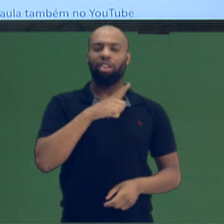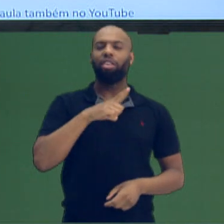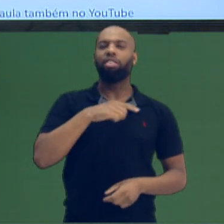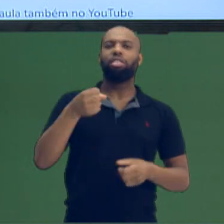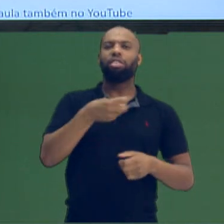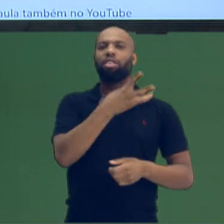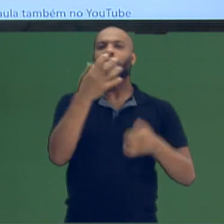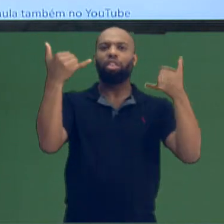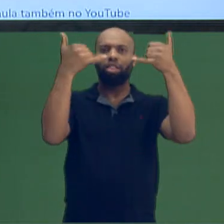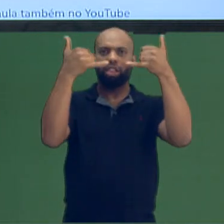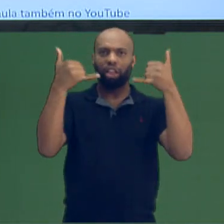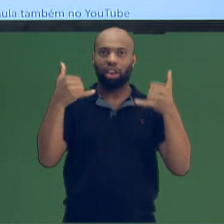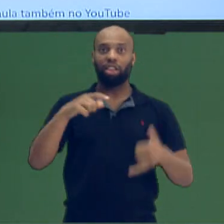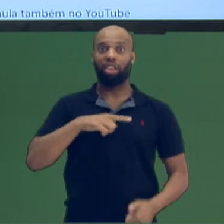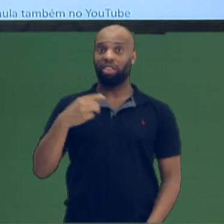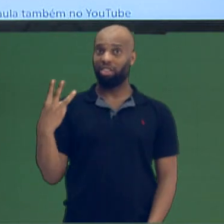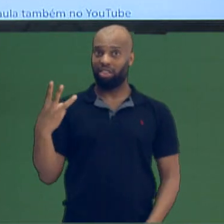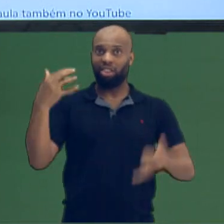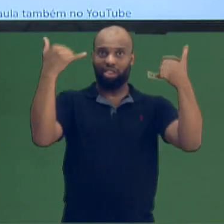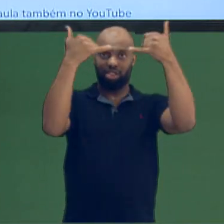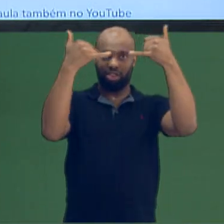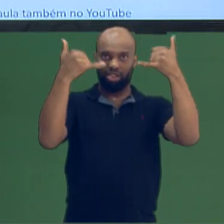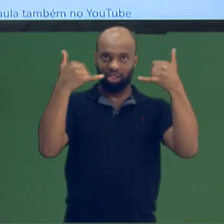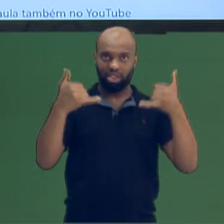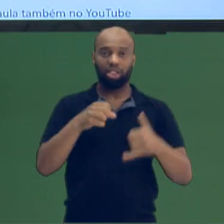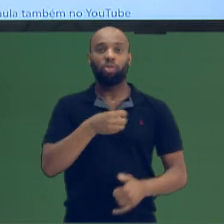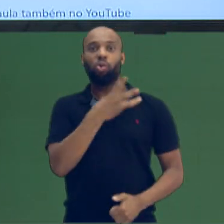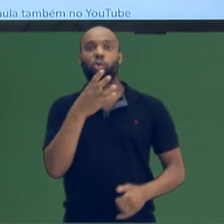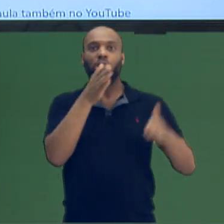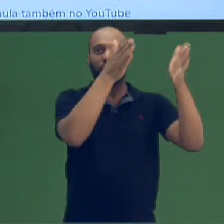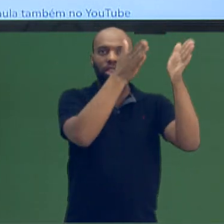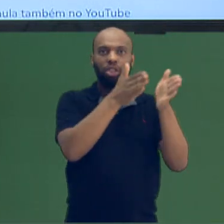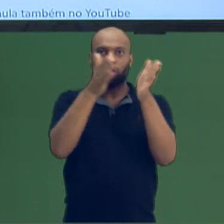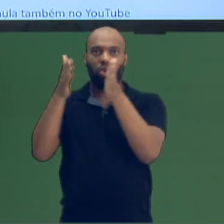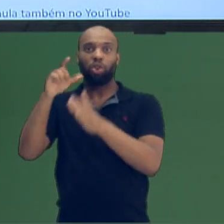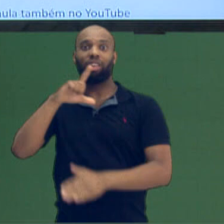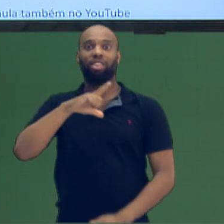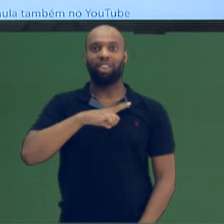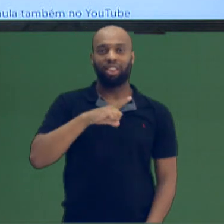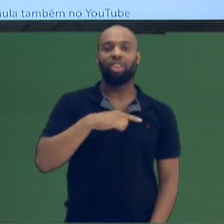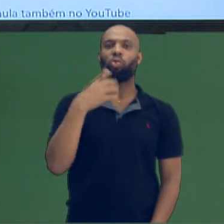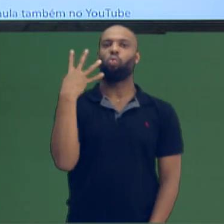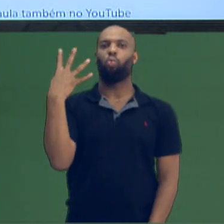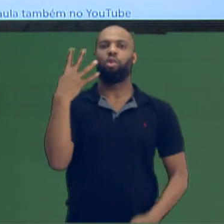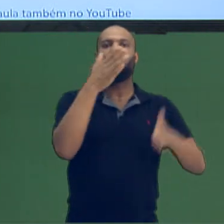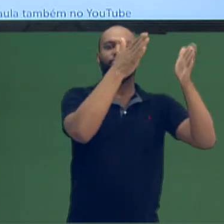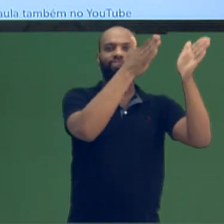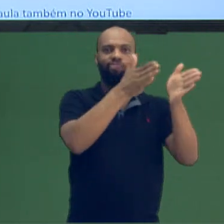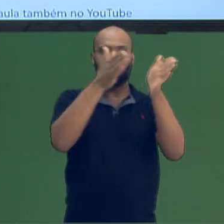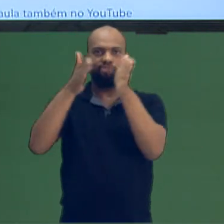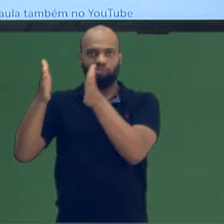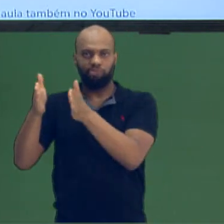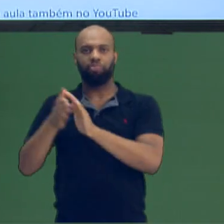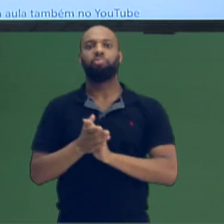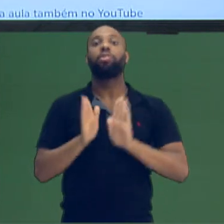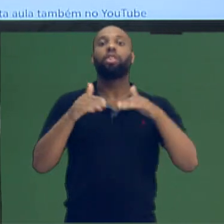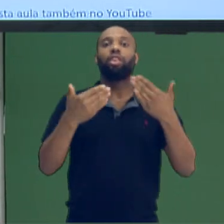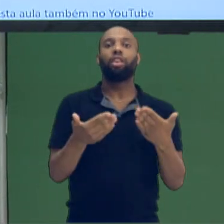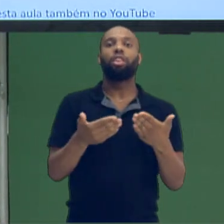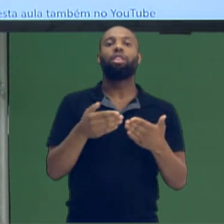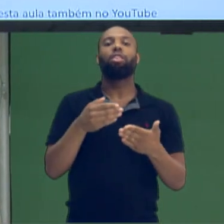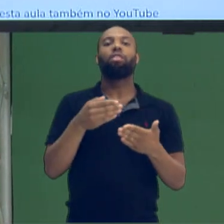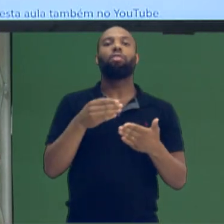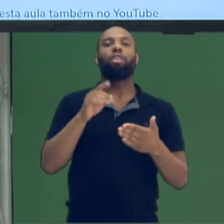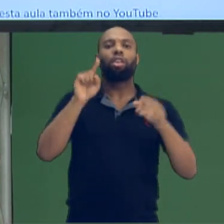quantas linhas? 3 linhas e quantas colunas? 1, 2, 3, 4 colunas, tá? Então, ela seria